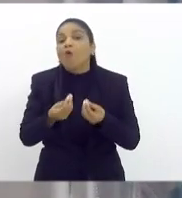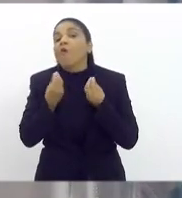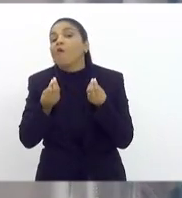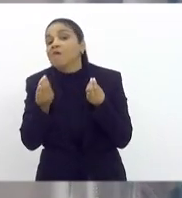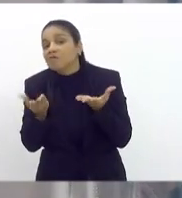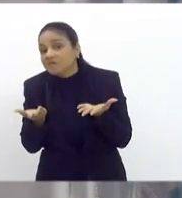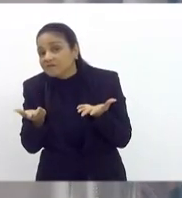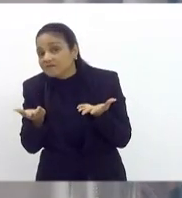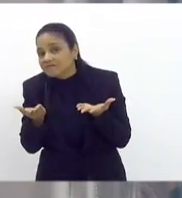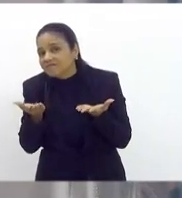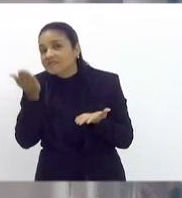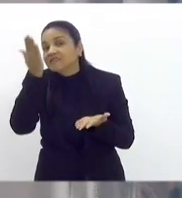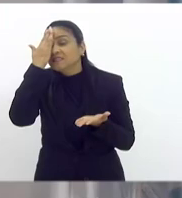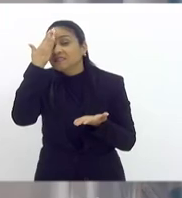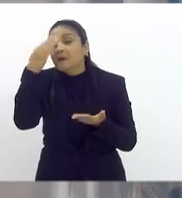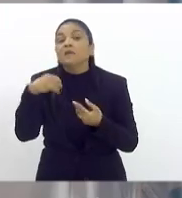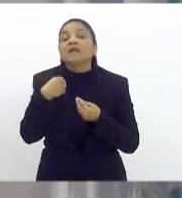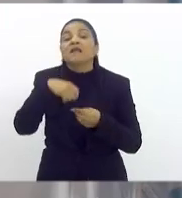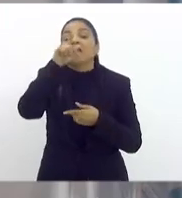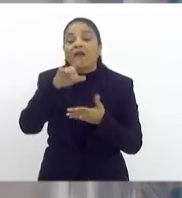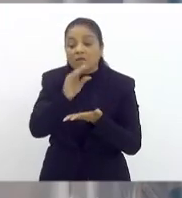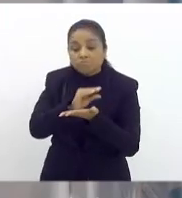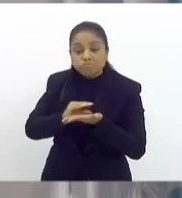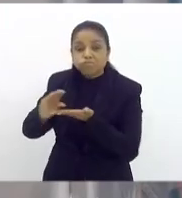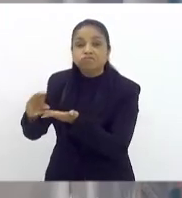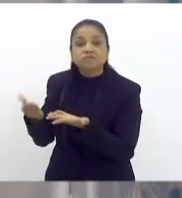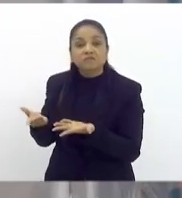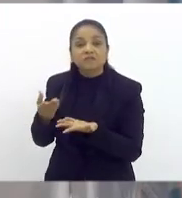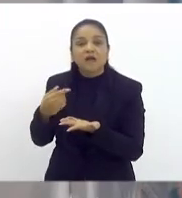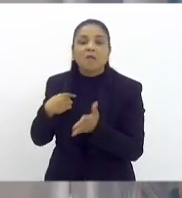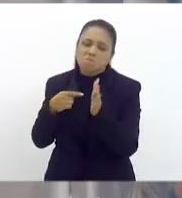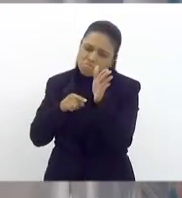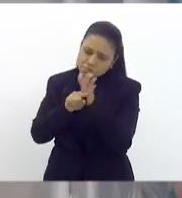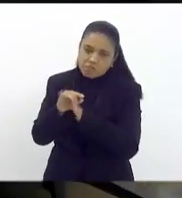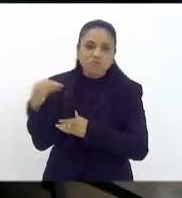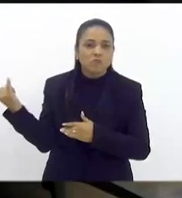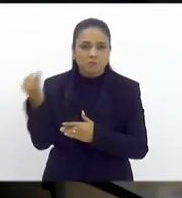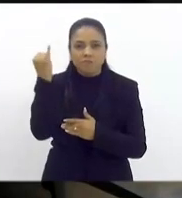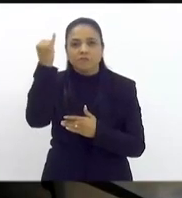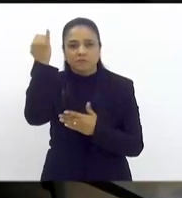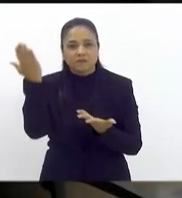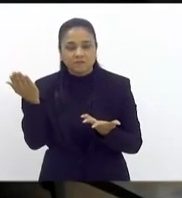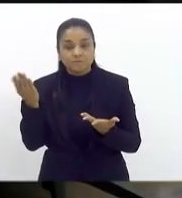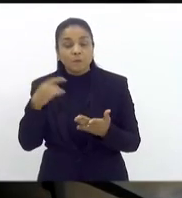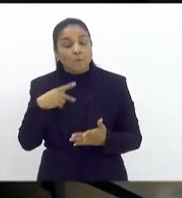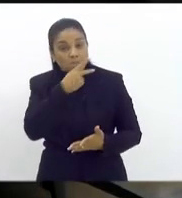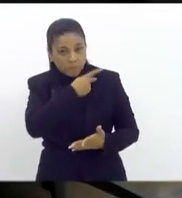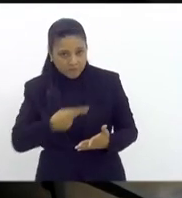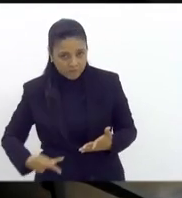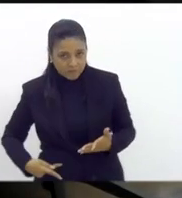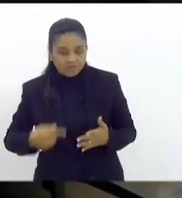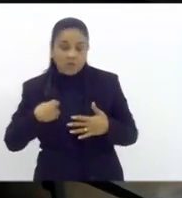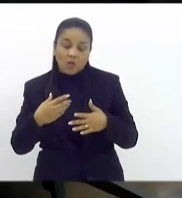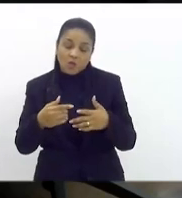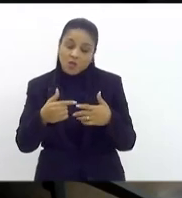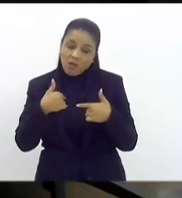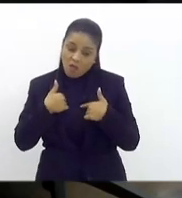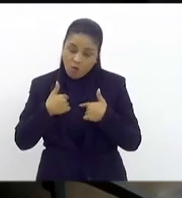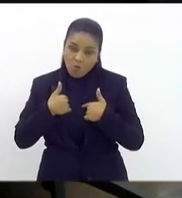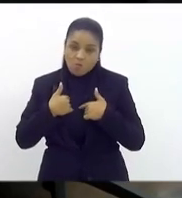Como é que vocês sabem para quem enviar? Isso é um questionamento importante. Presidente, me permite uma parte. Não ficou claro para